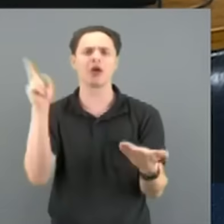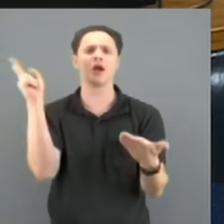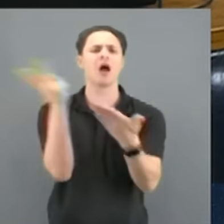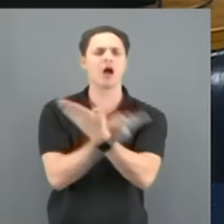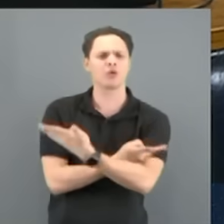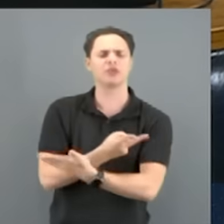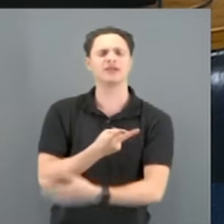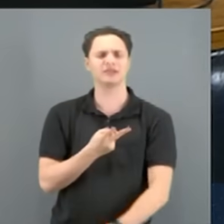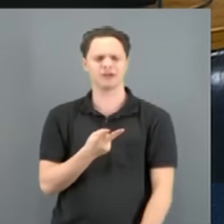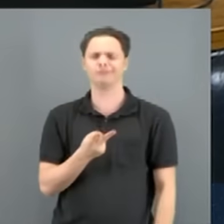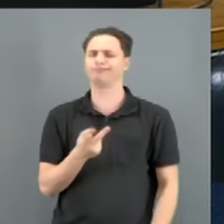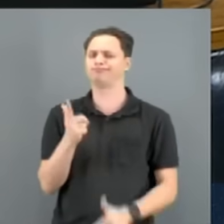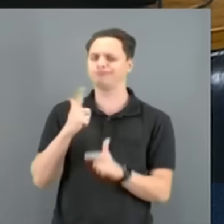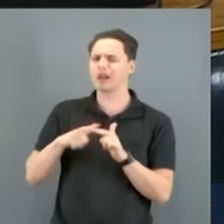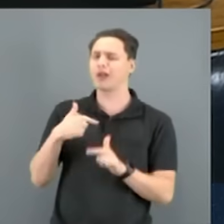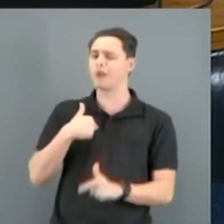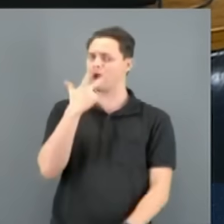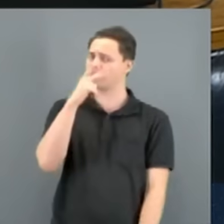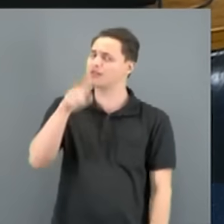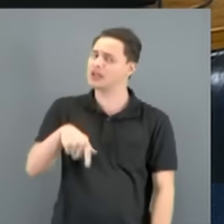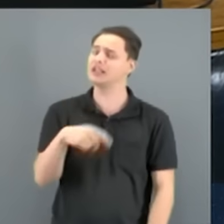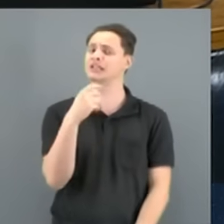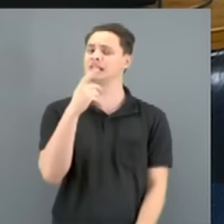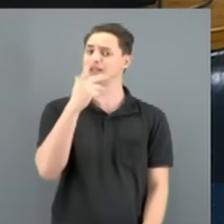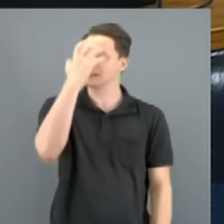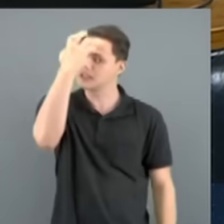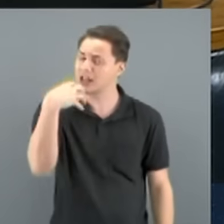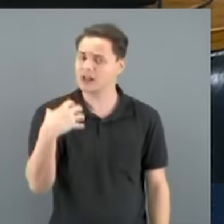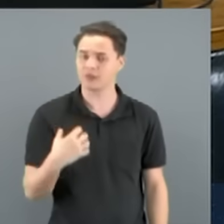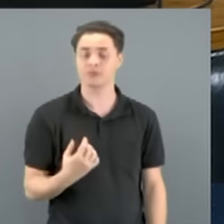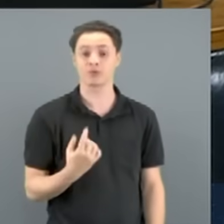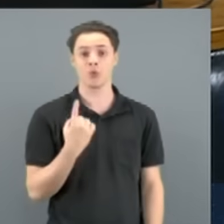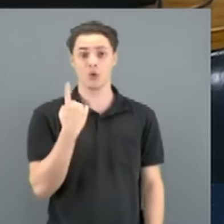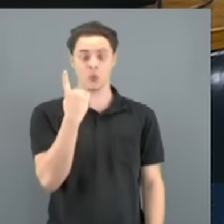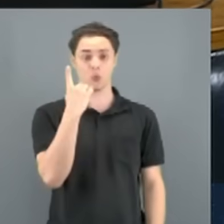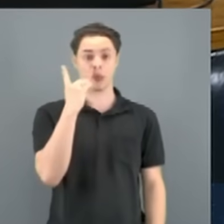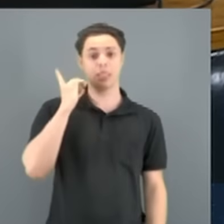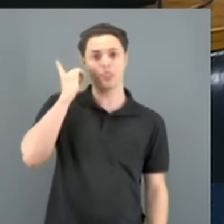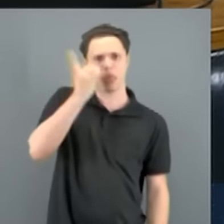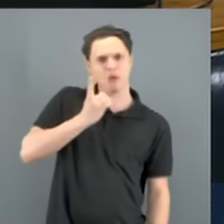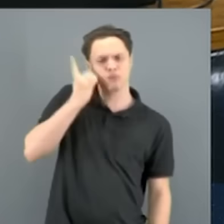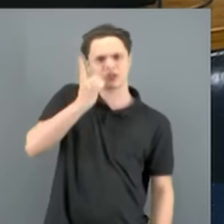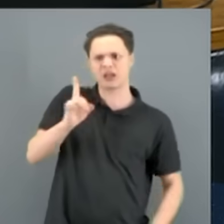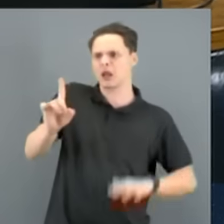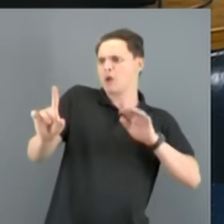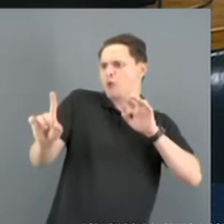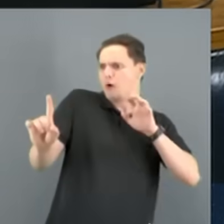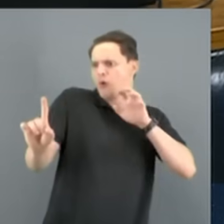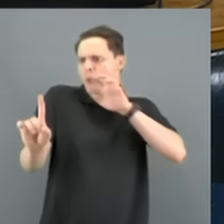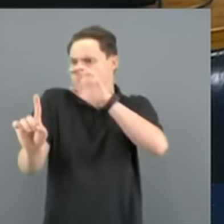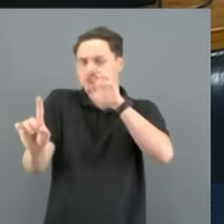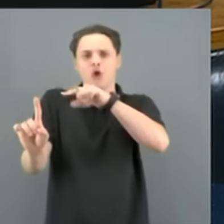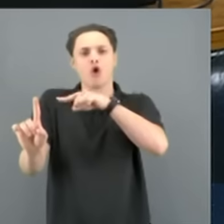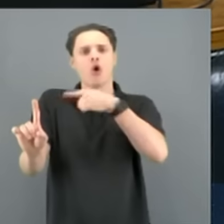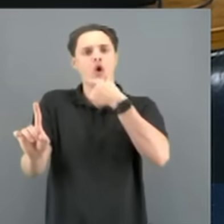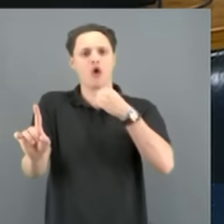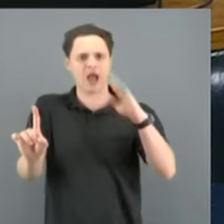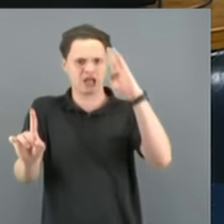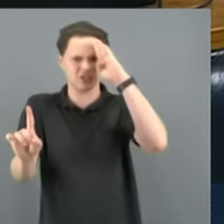uma Senadora e uma deputada pressionando um general e o exército brasileiro